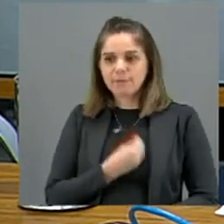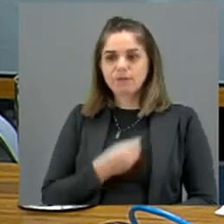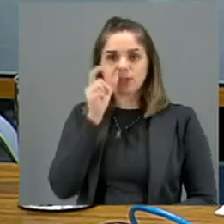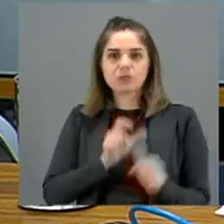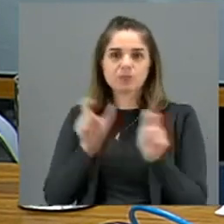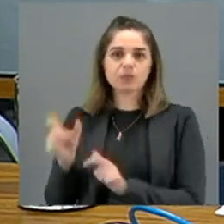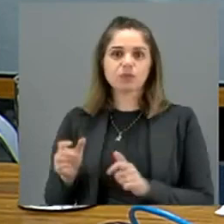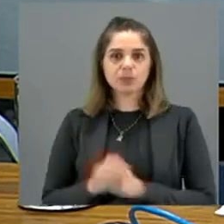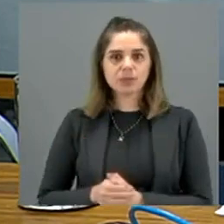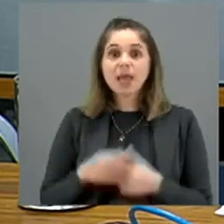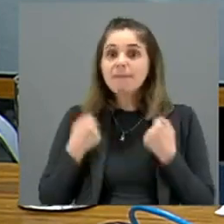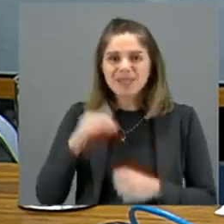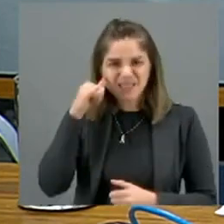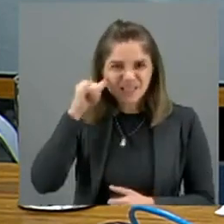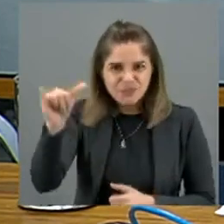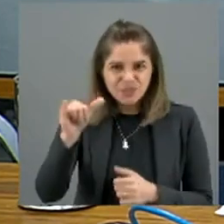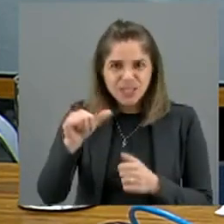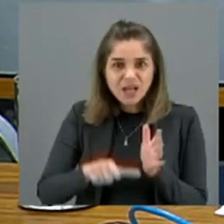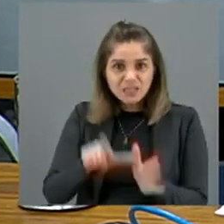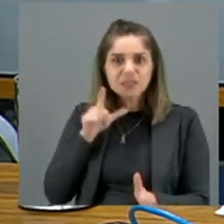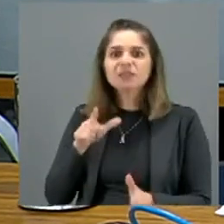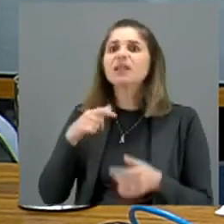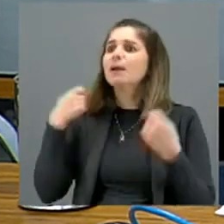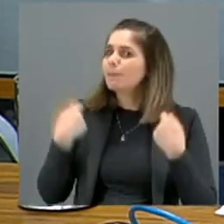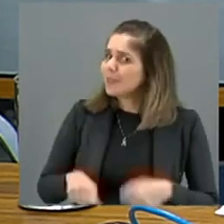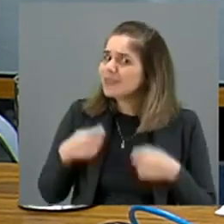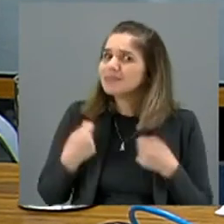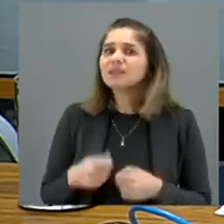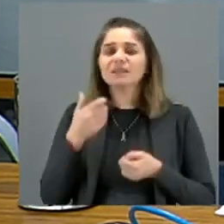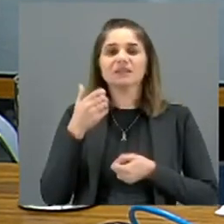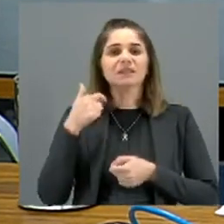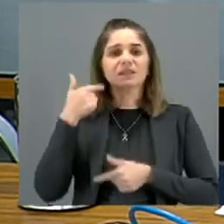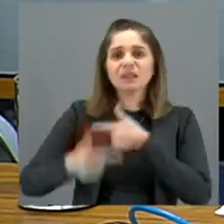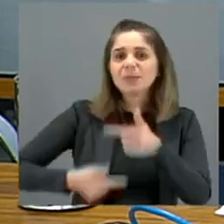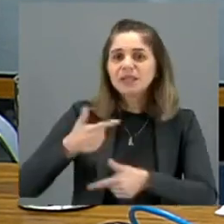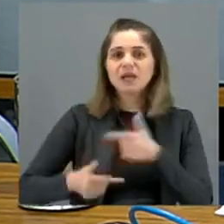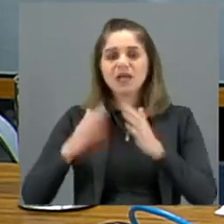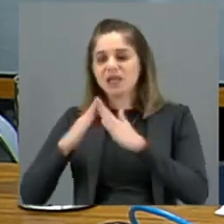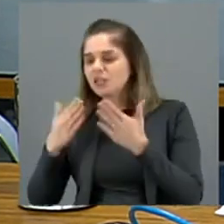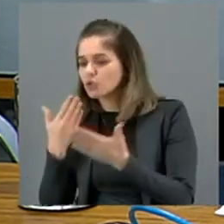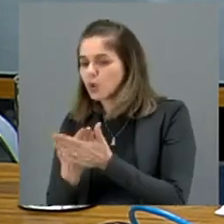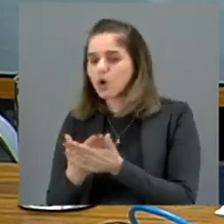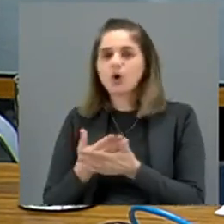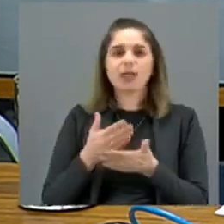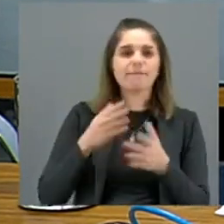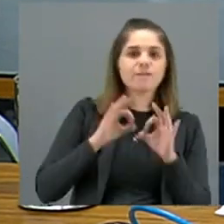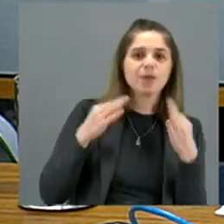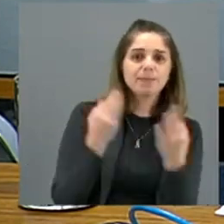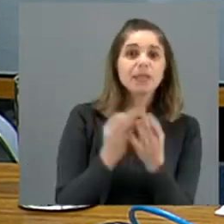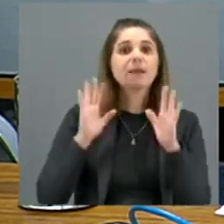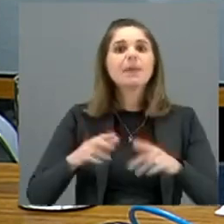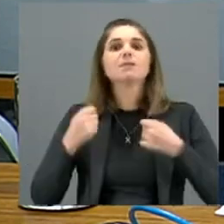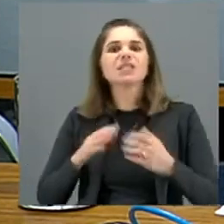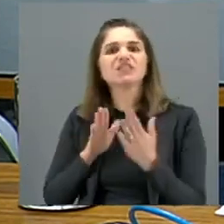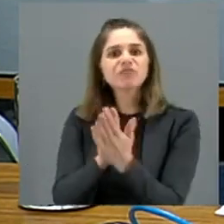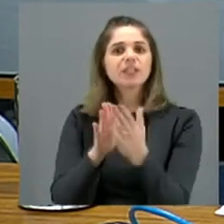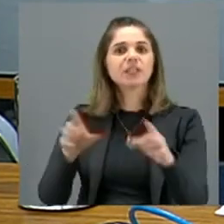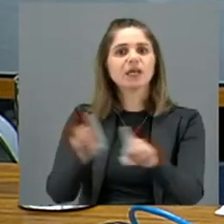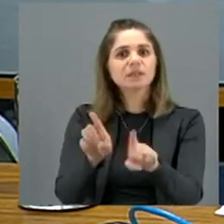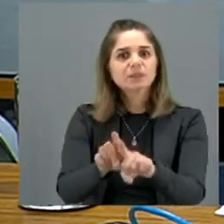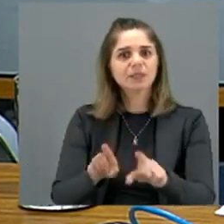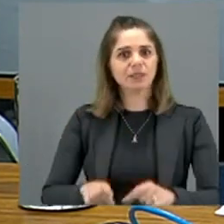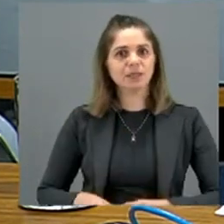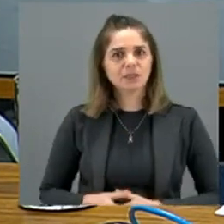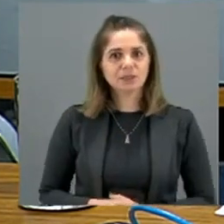precisamos sim. Prevenção pela via da família, pela via da escola, perfeito. Mas é preciso fazer o enfrentamento? Sim, é preciso